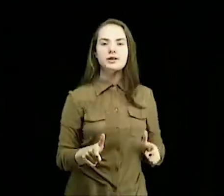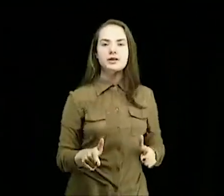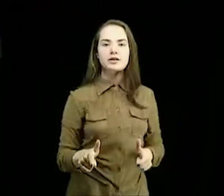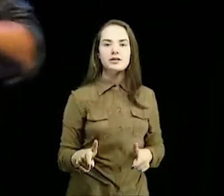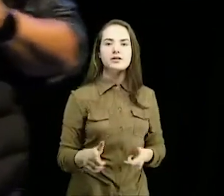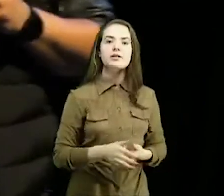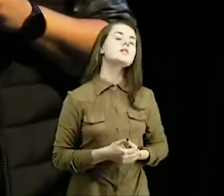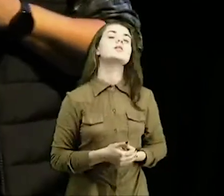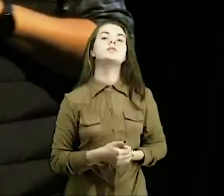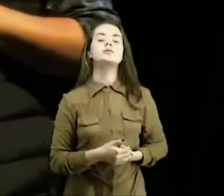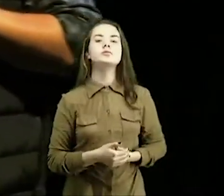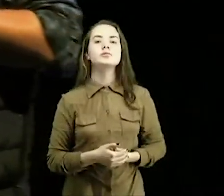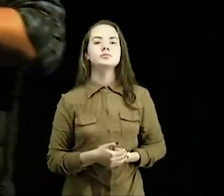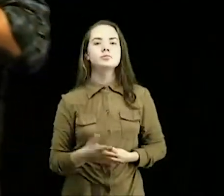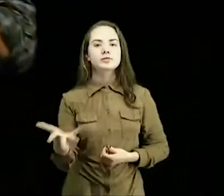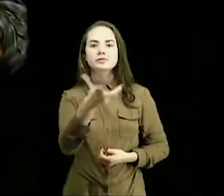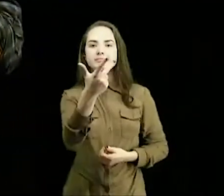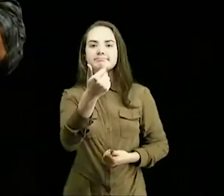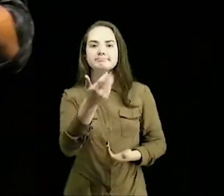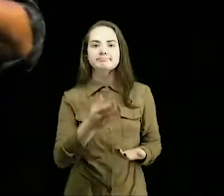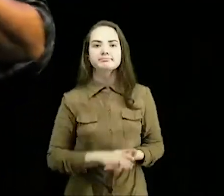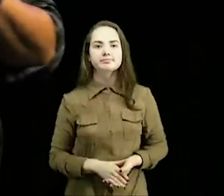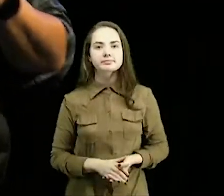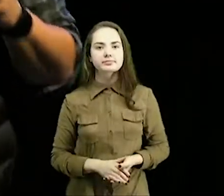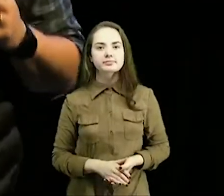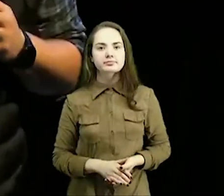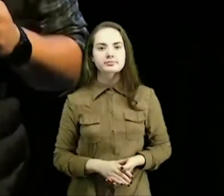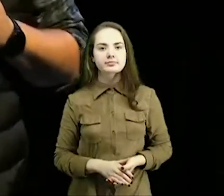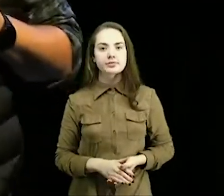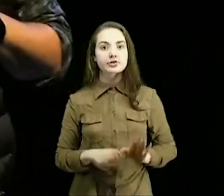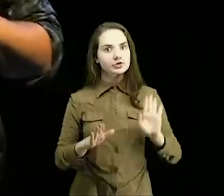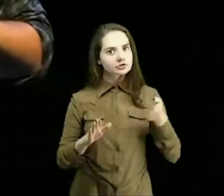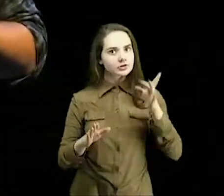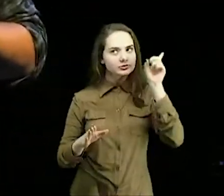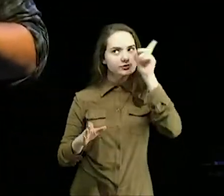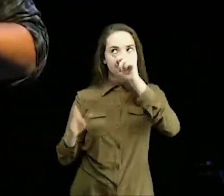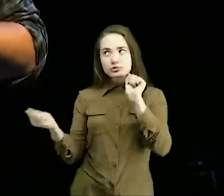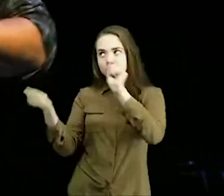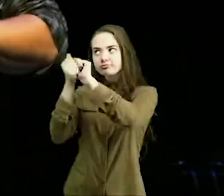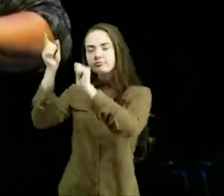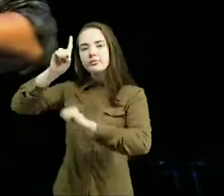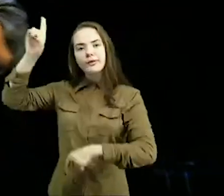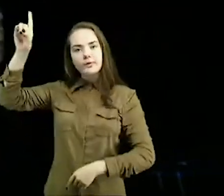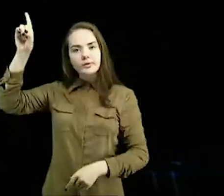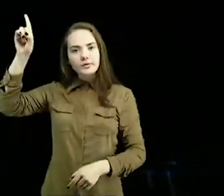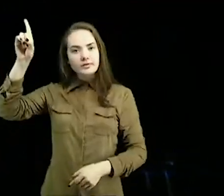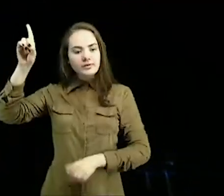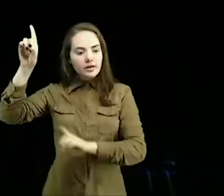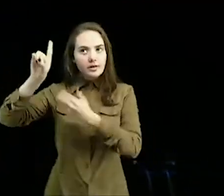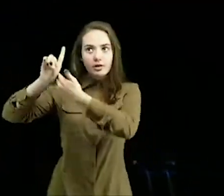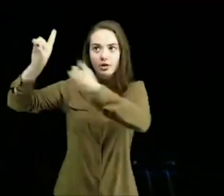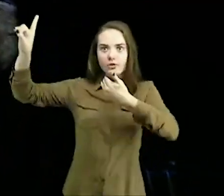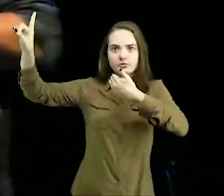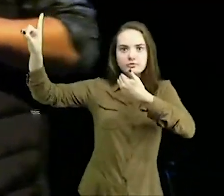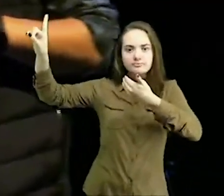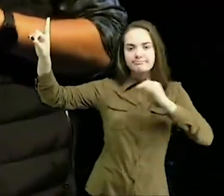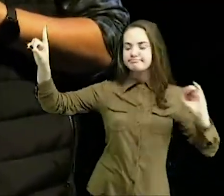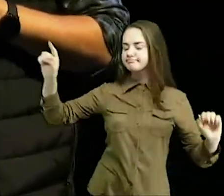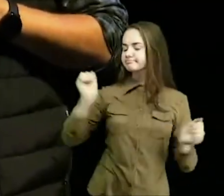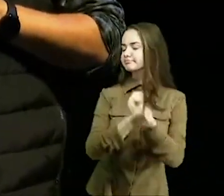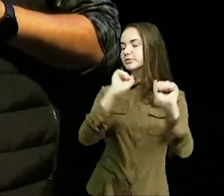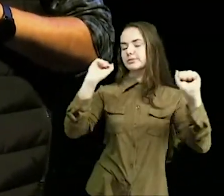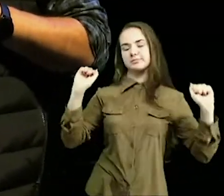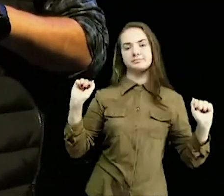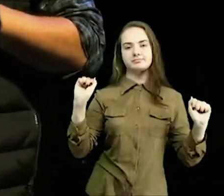Gente, com Deus é difícil, sem Deus é impossível. Então a razão da